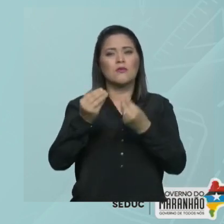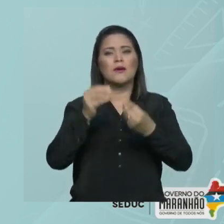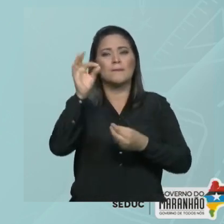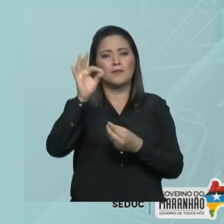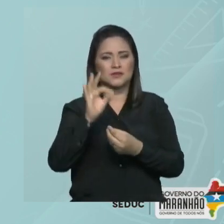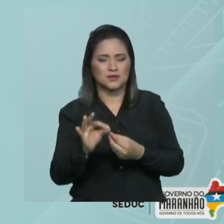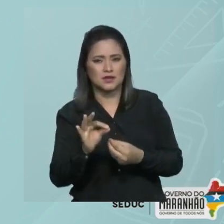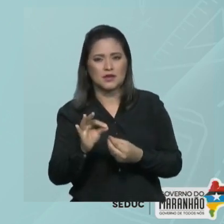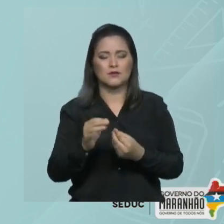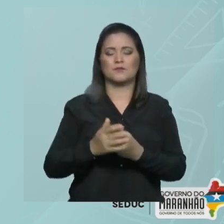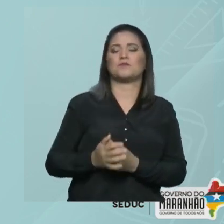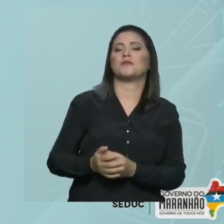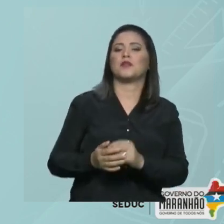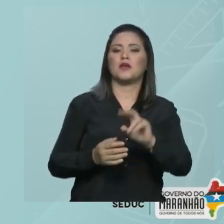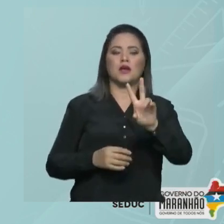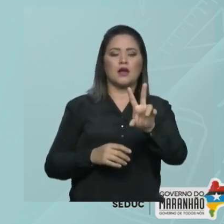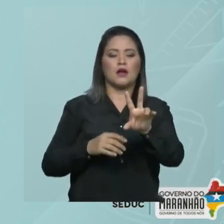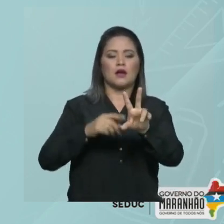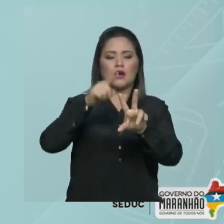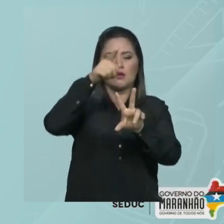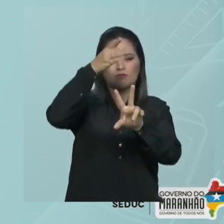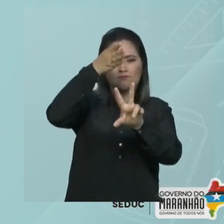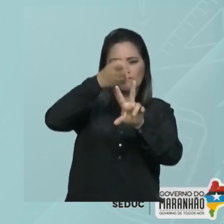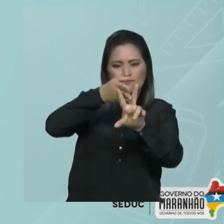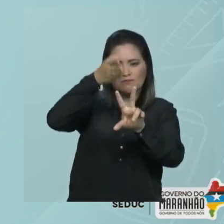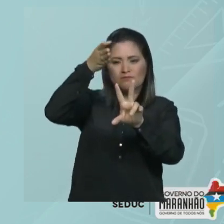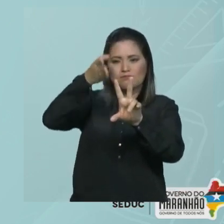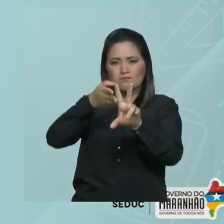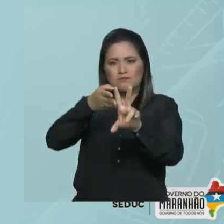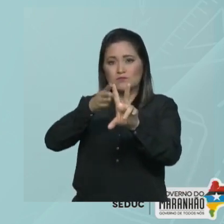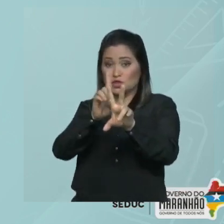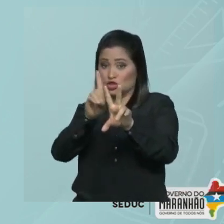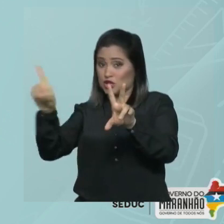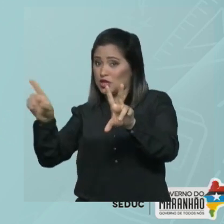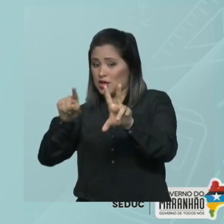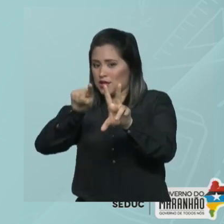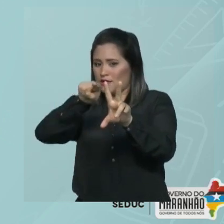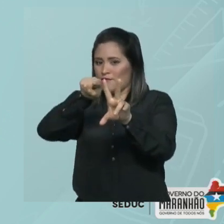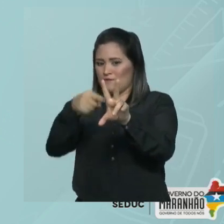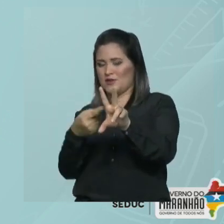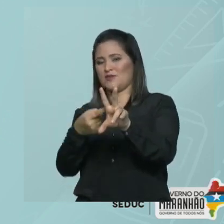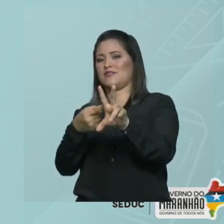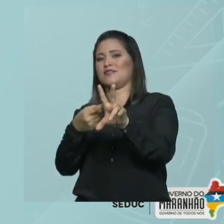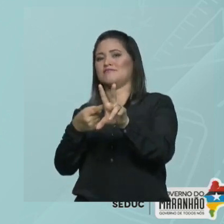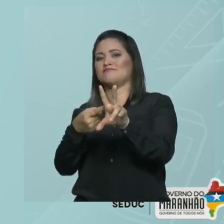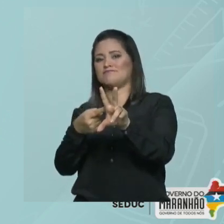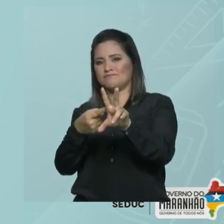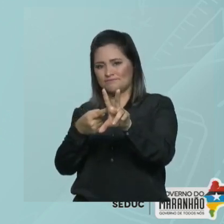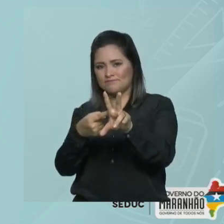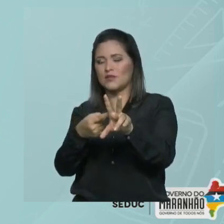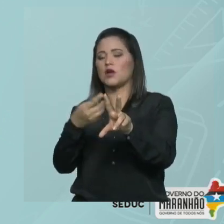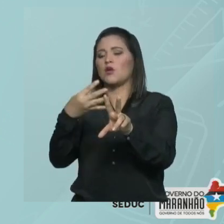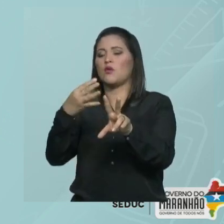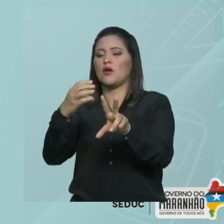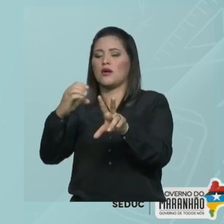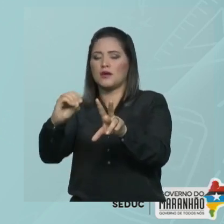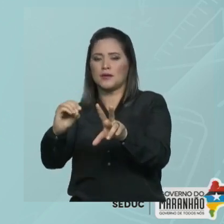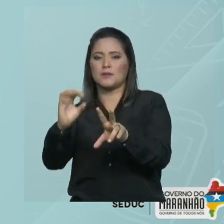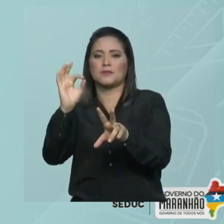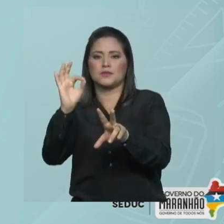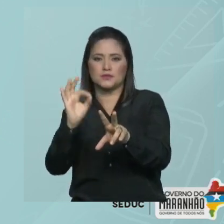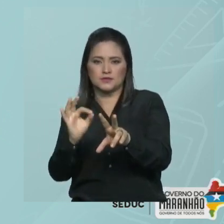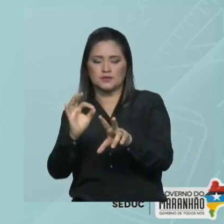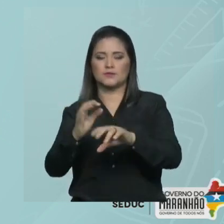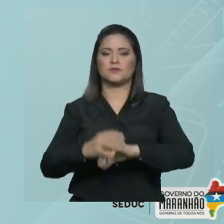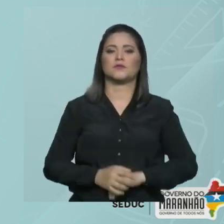ficando a 40%. Então, grava isso. Divido a parte pelo todo, vou encontrar um resultado